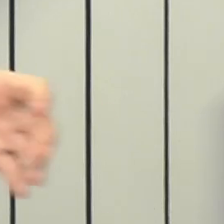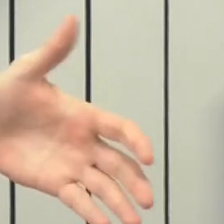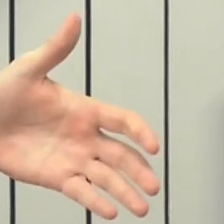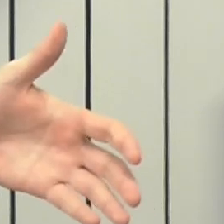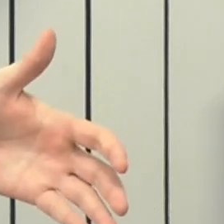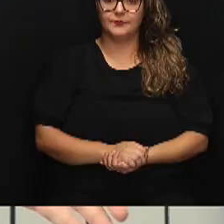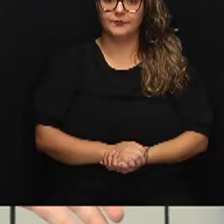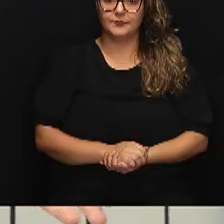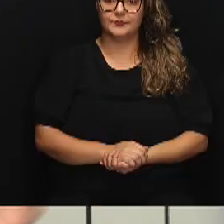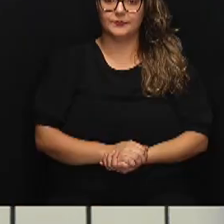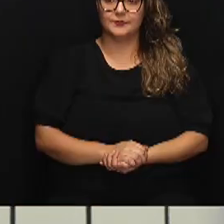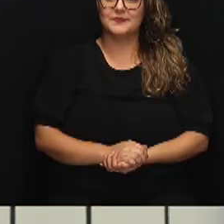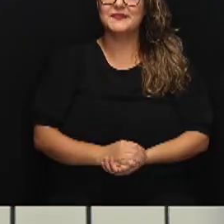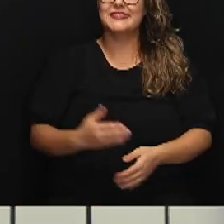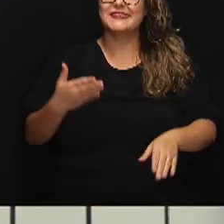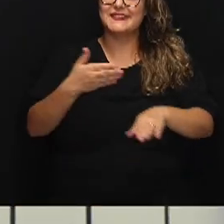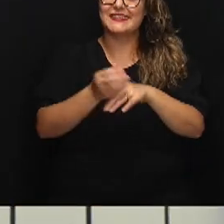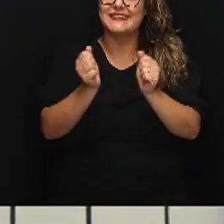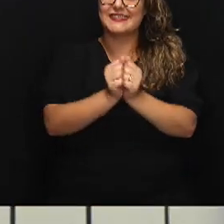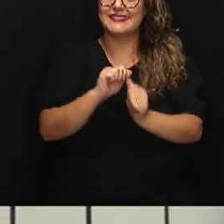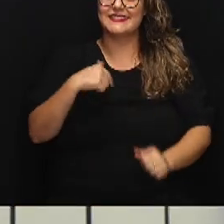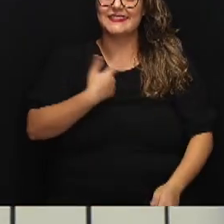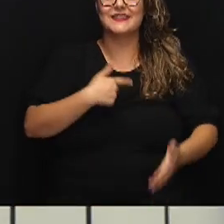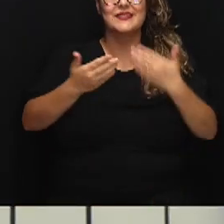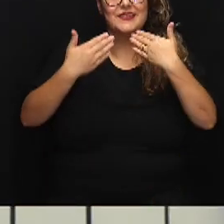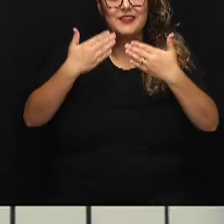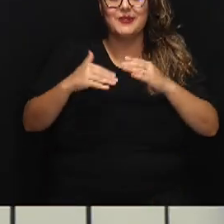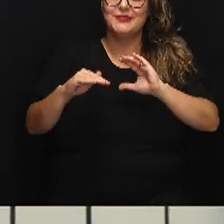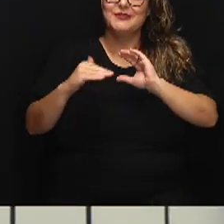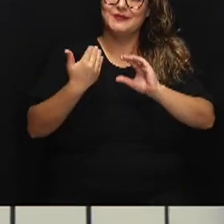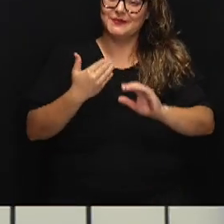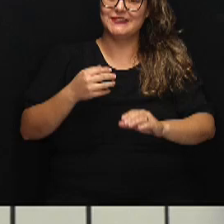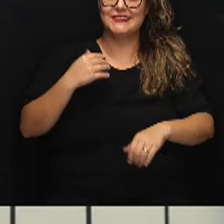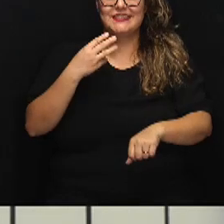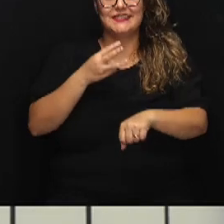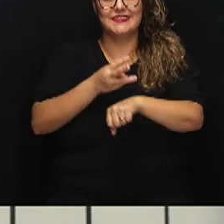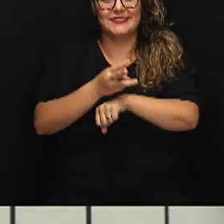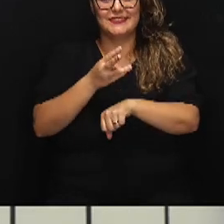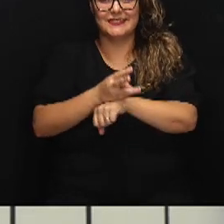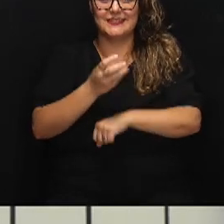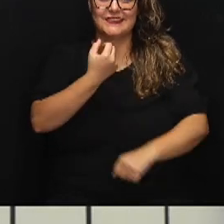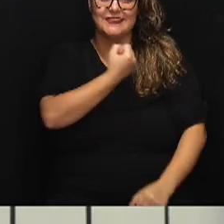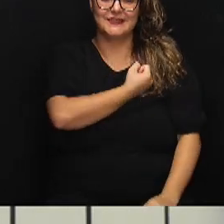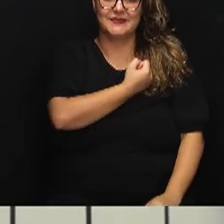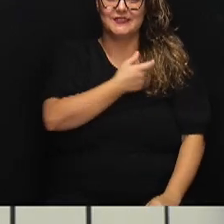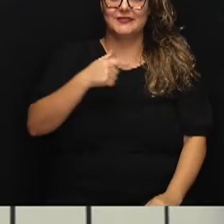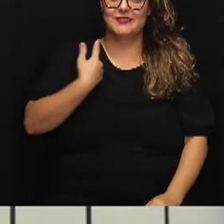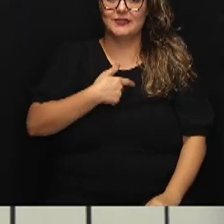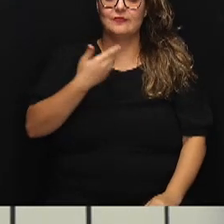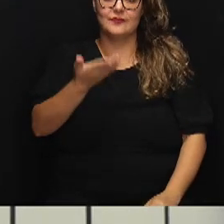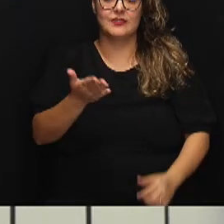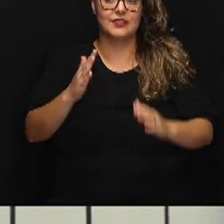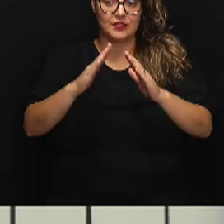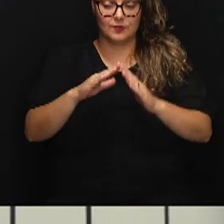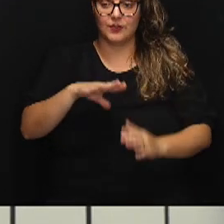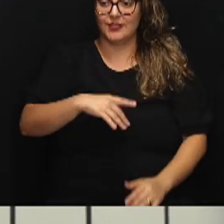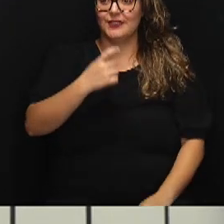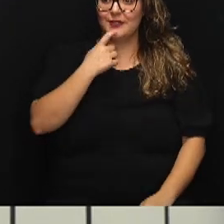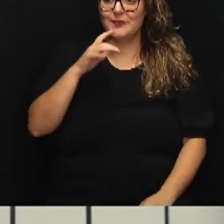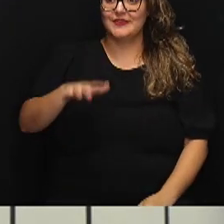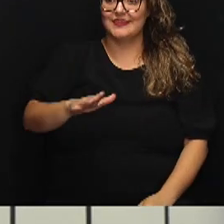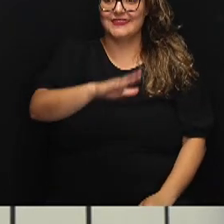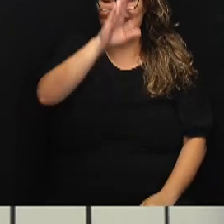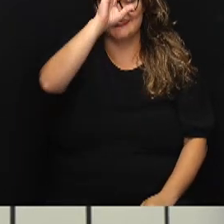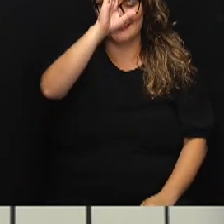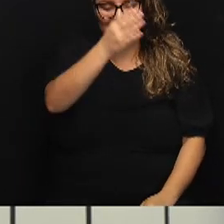audiência e participe, vamos conversar, mande a sua mensagem para o número do nosso WhatsApp. 19 é o nosso